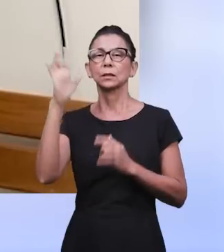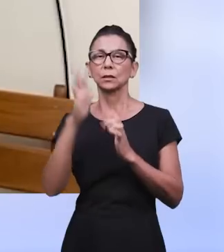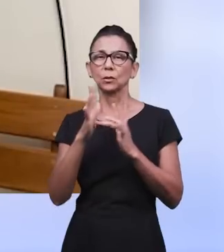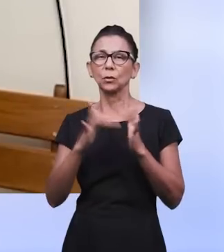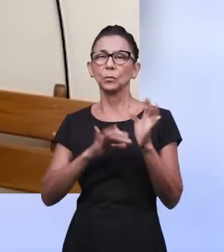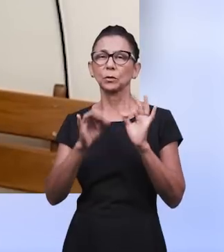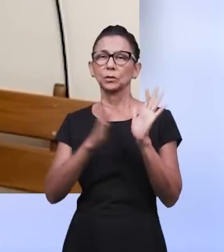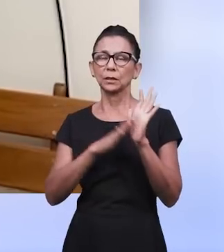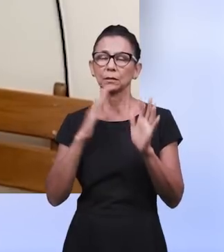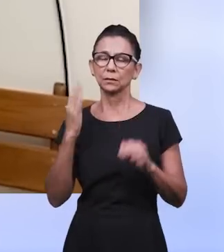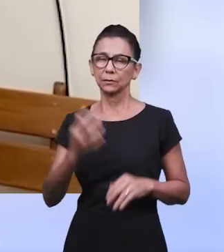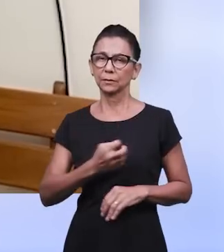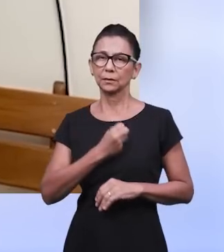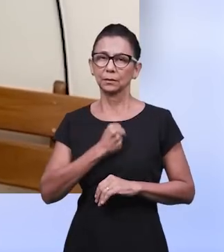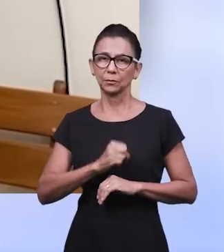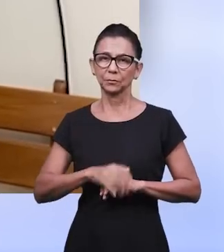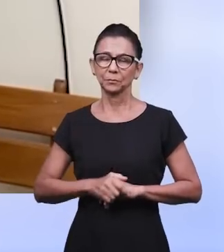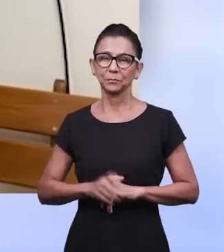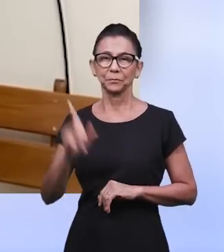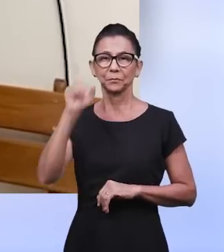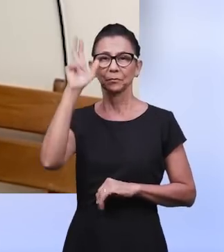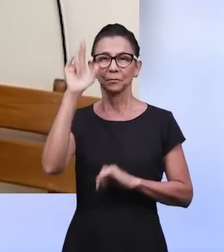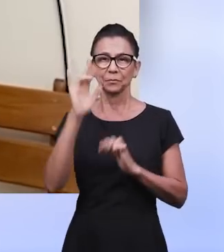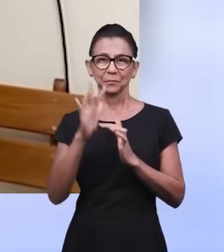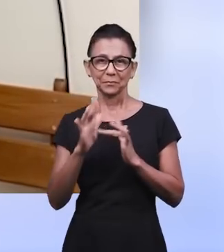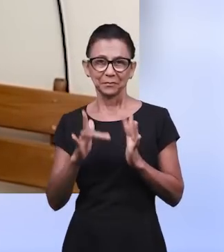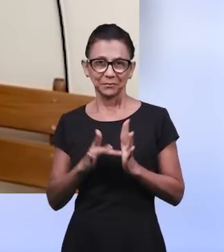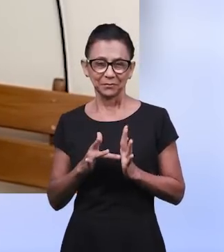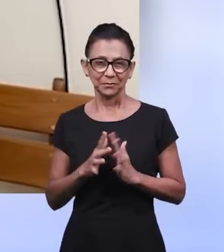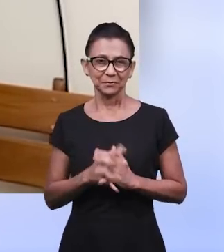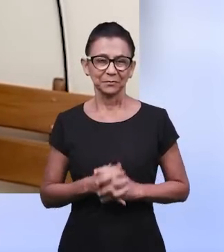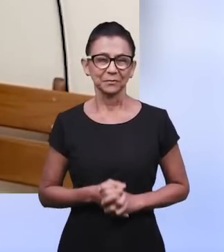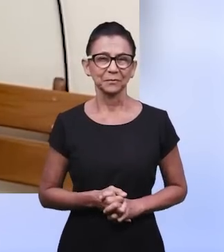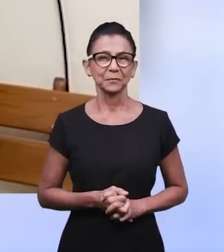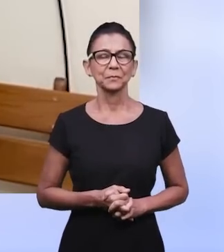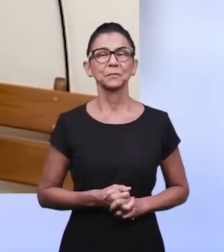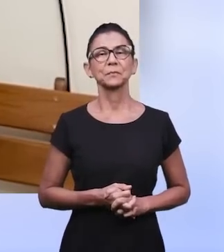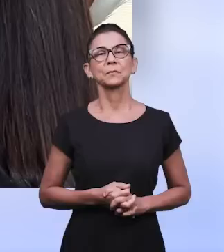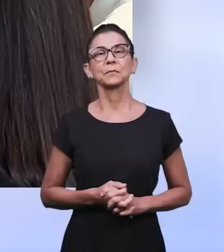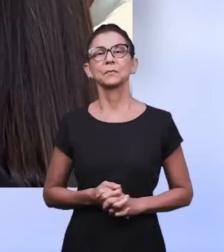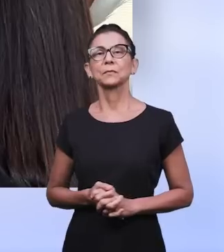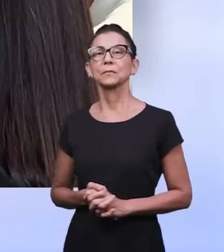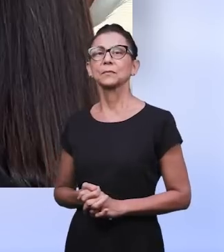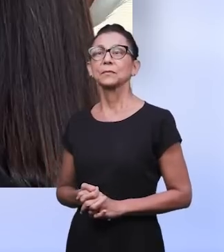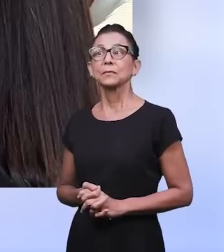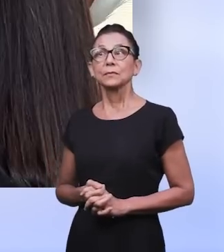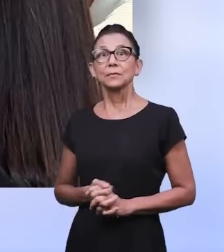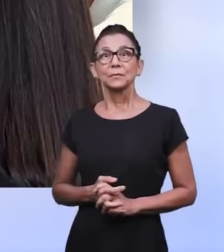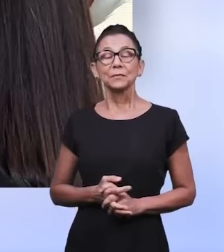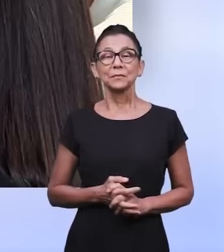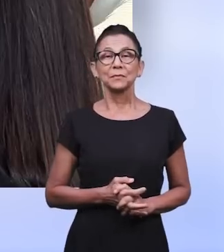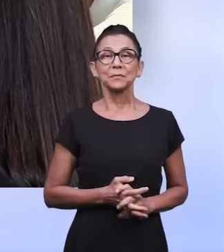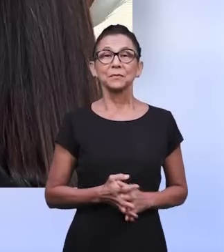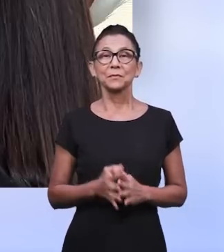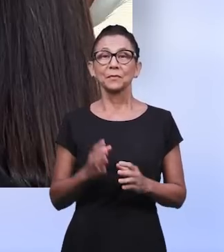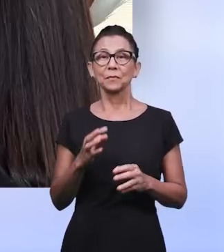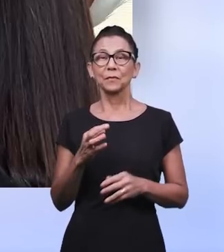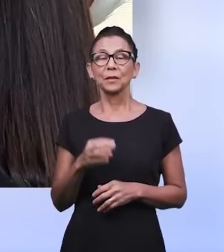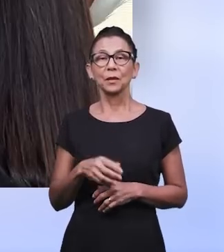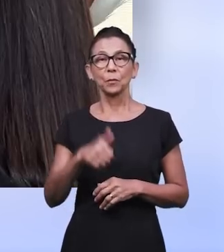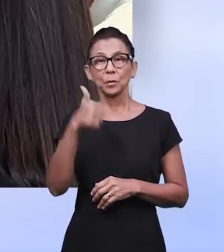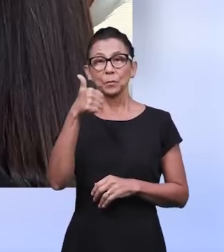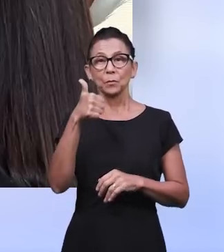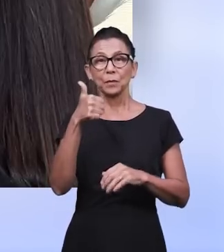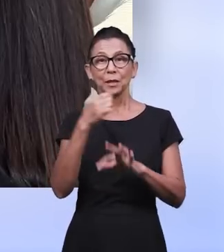dando alegria a todo momento. A paz do Senhor a todos. A igreja ficou cheia neste primeiro culto